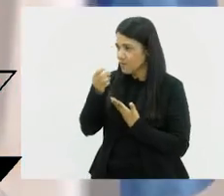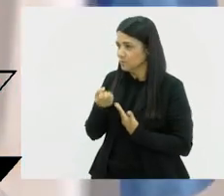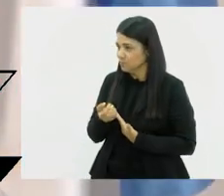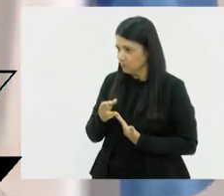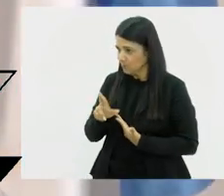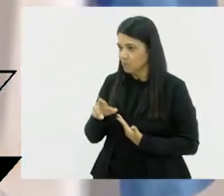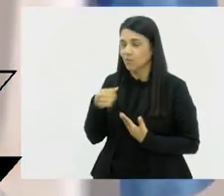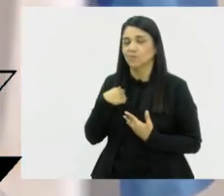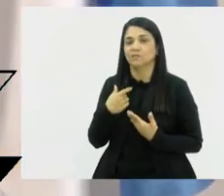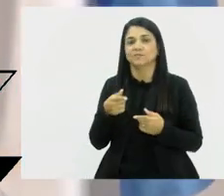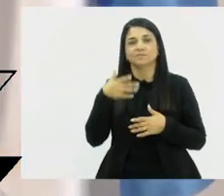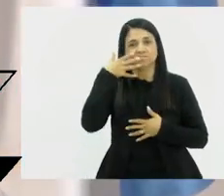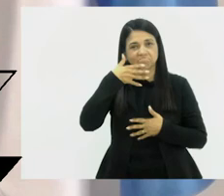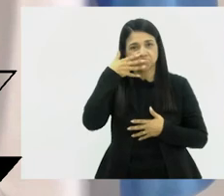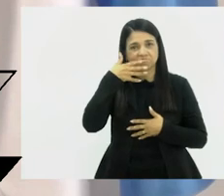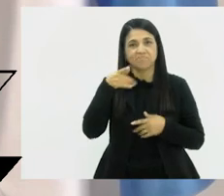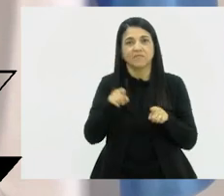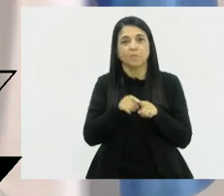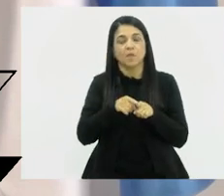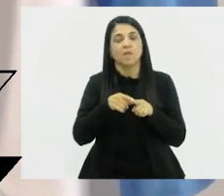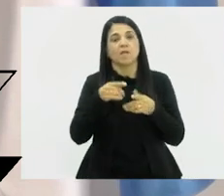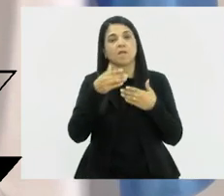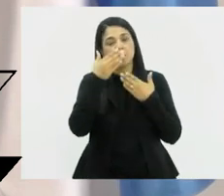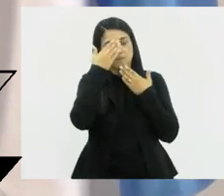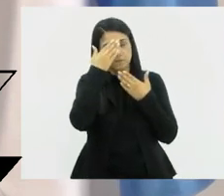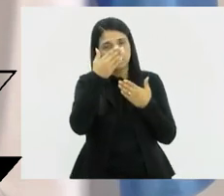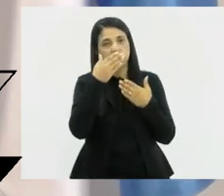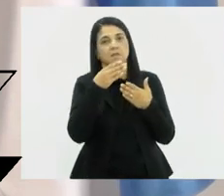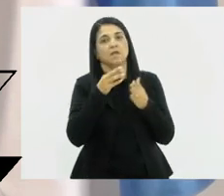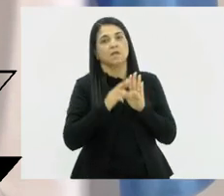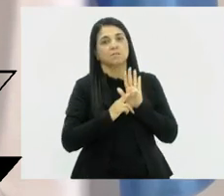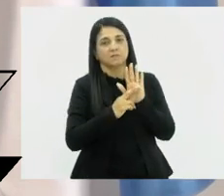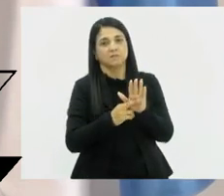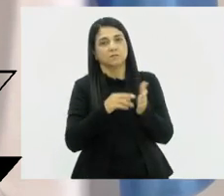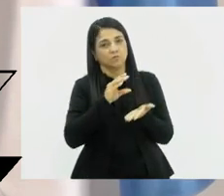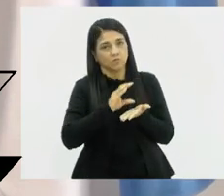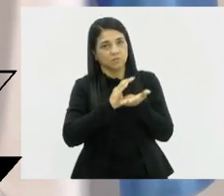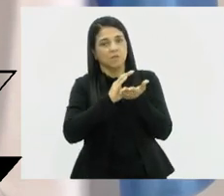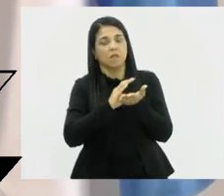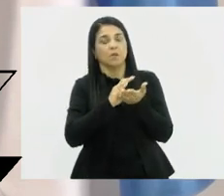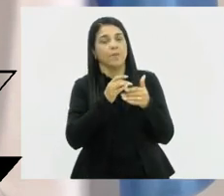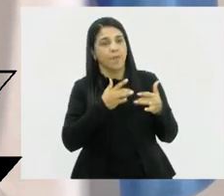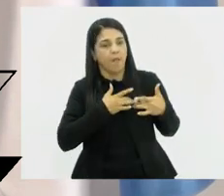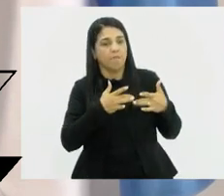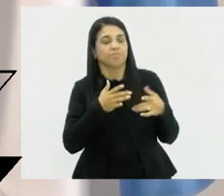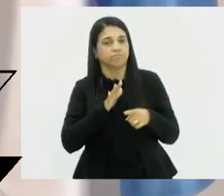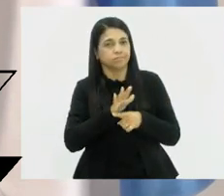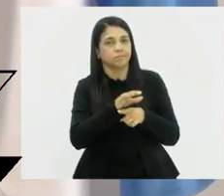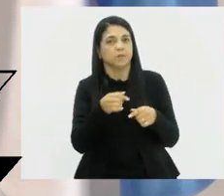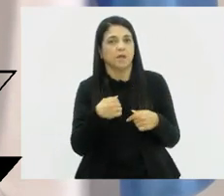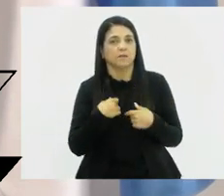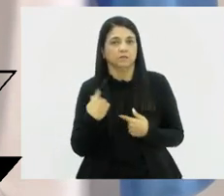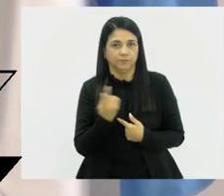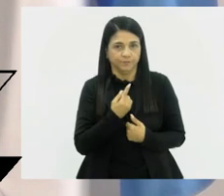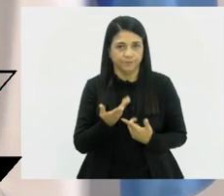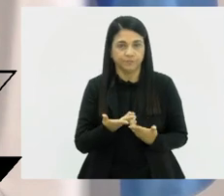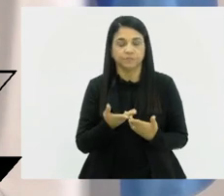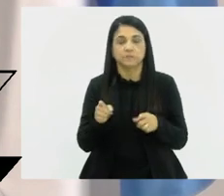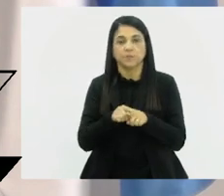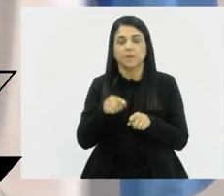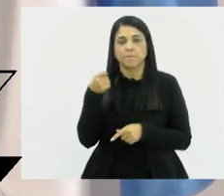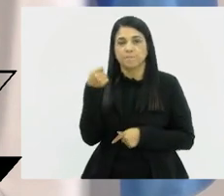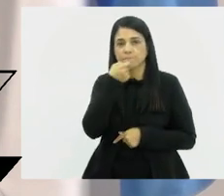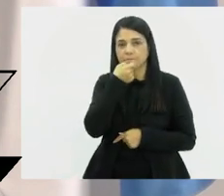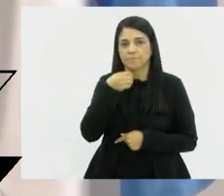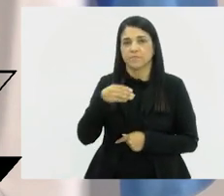palavras. Agradecer também a presença do conselho e a disposição em colaborar conosco. Passo a palavra para a senhora Emiliene